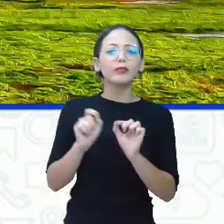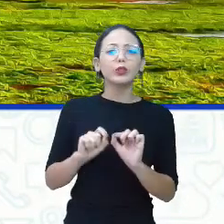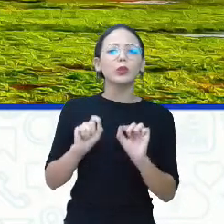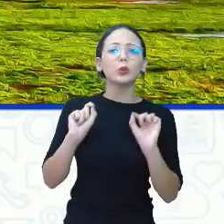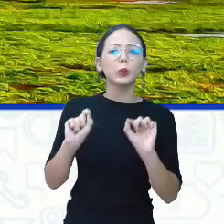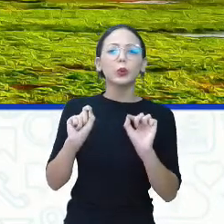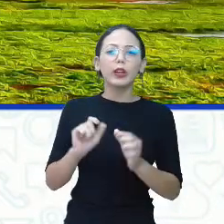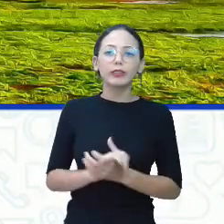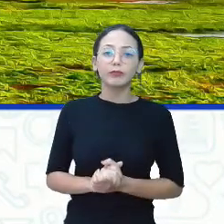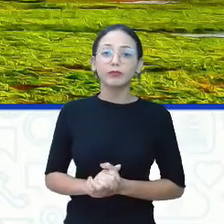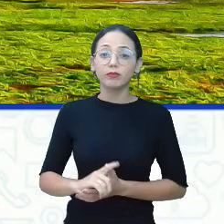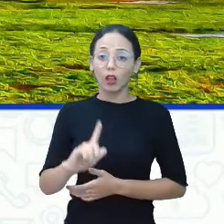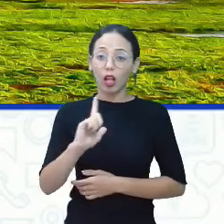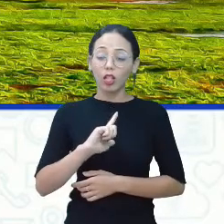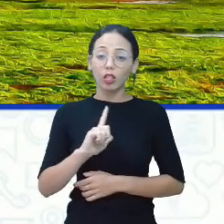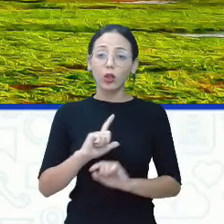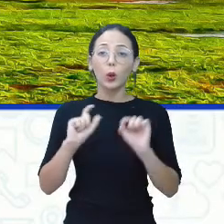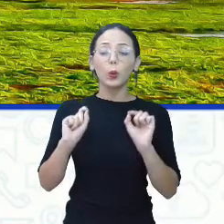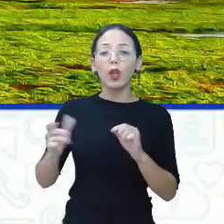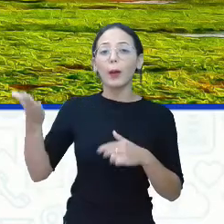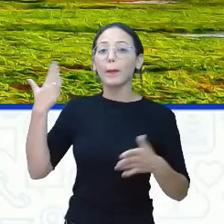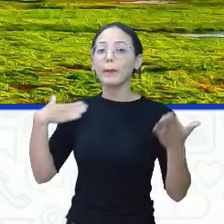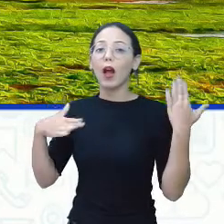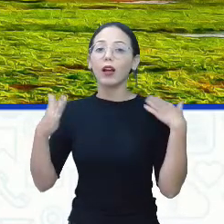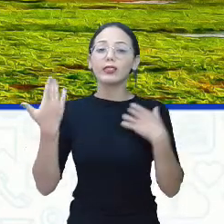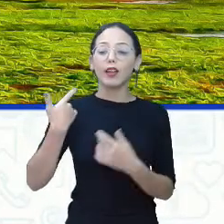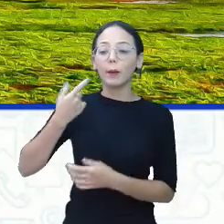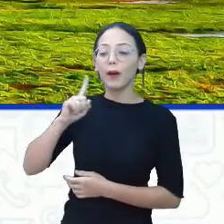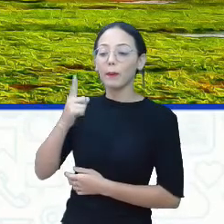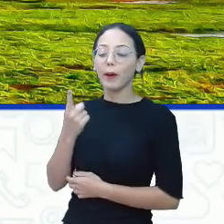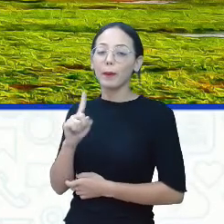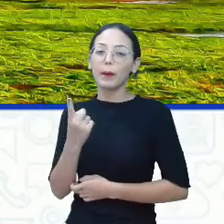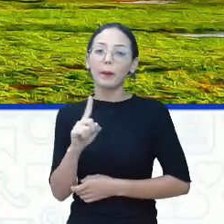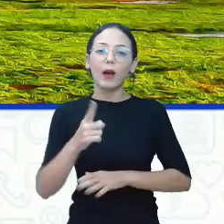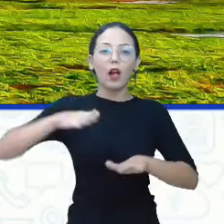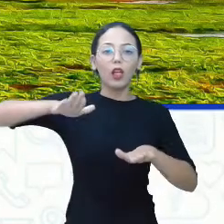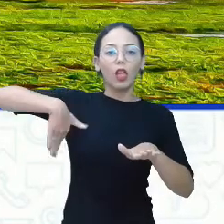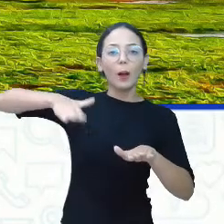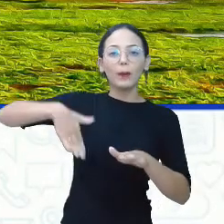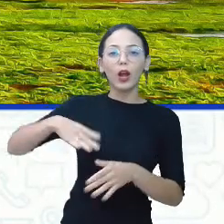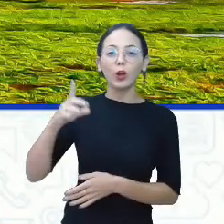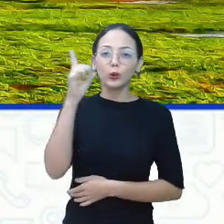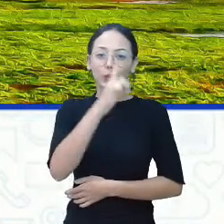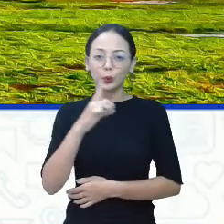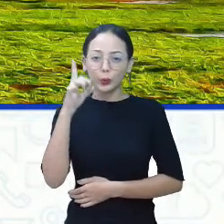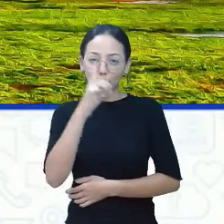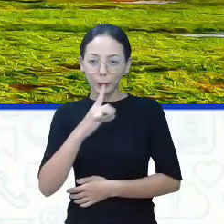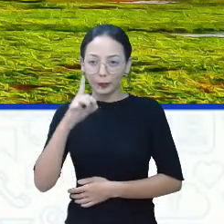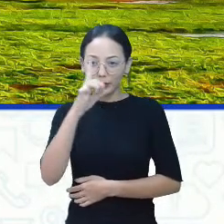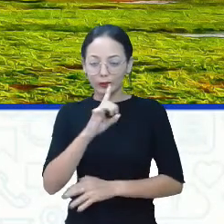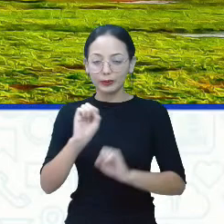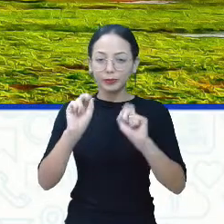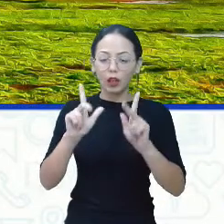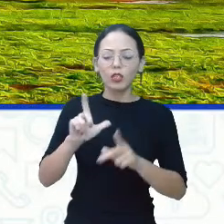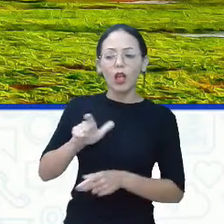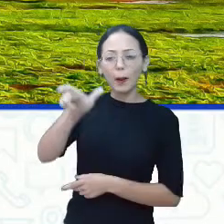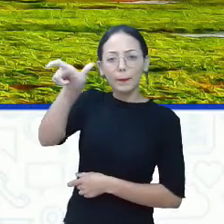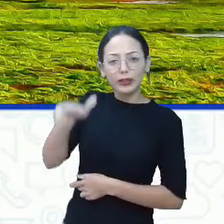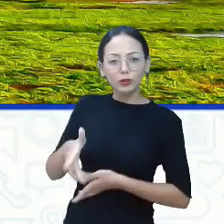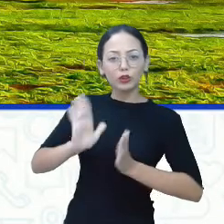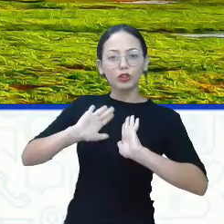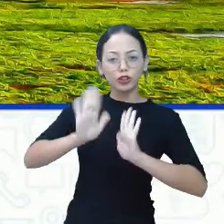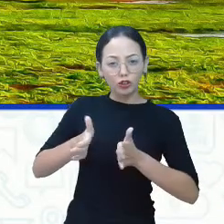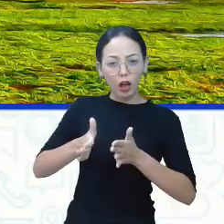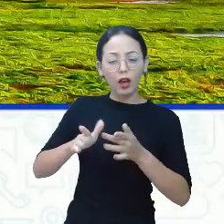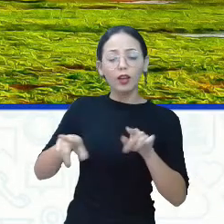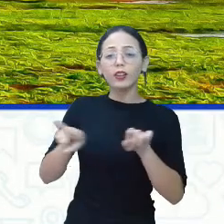Seu Francisco tinha o hábito de passear pela orla de Boa Viagem aos domingos. Então aqui a gente já tem a pessoa que faz a ação